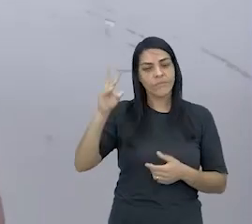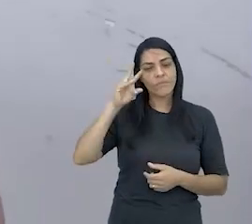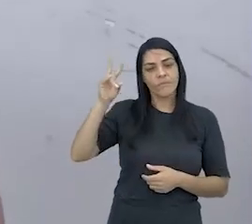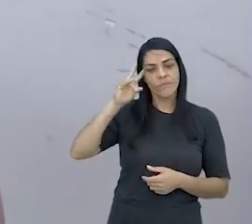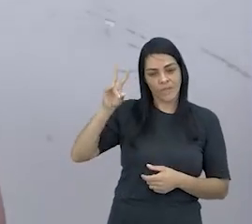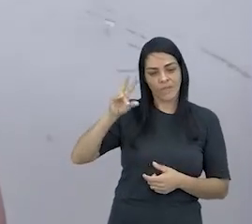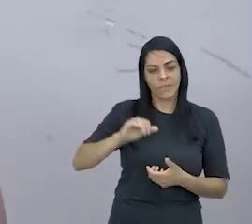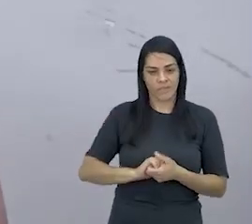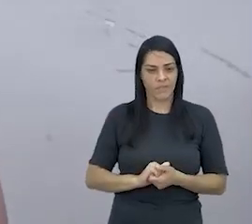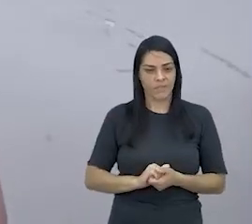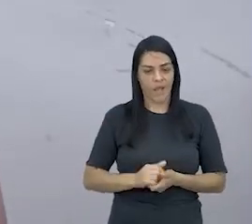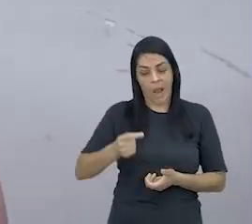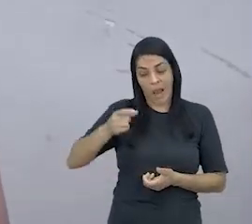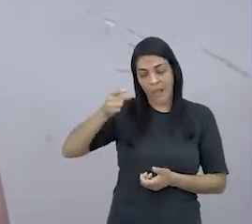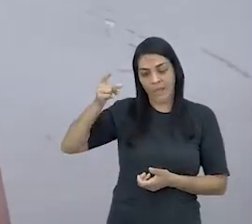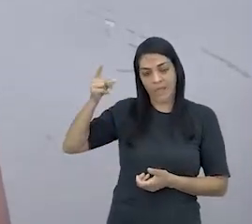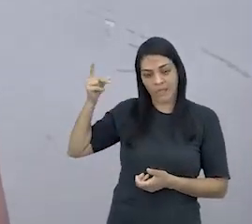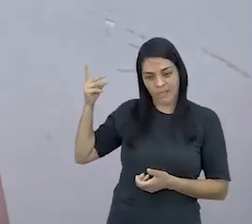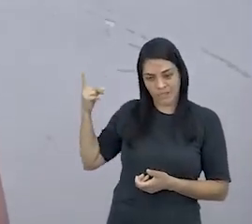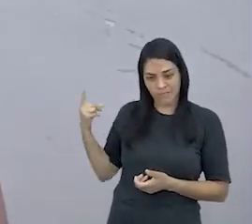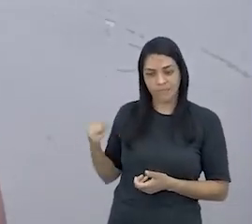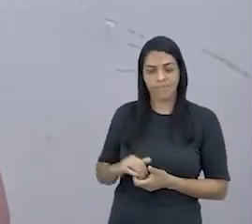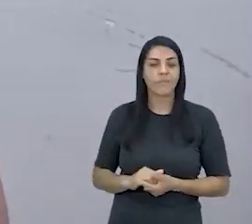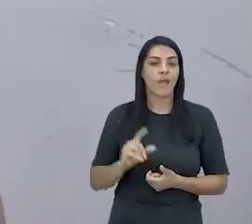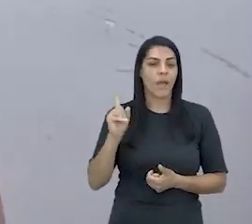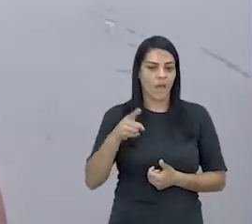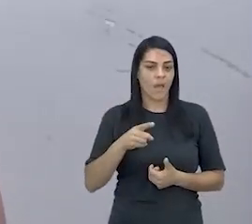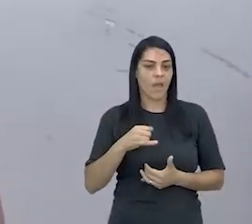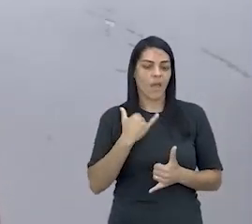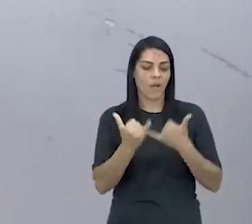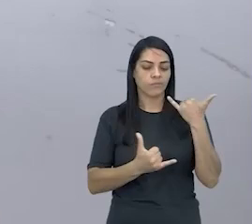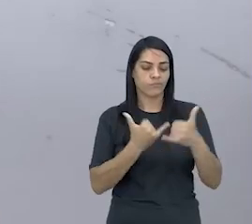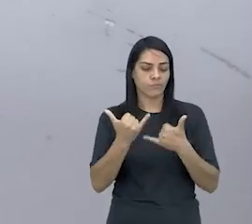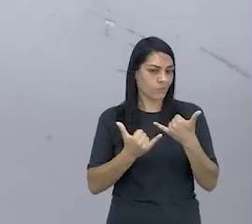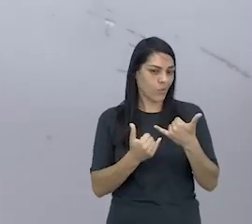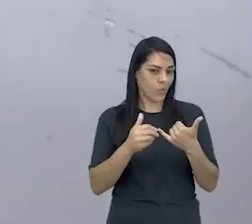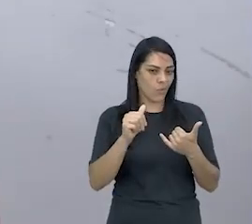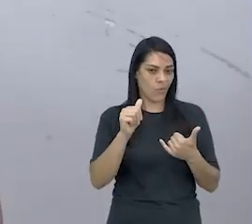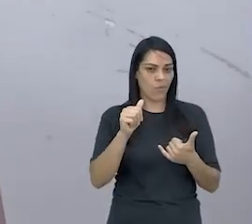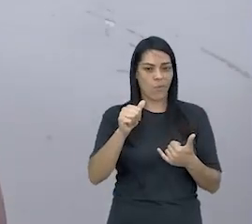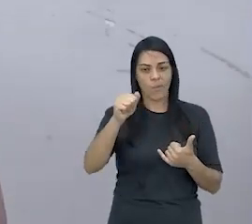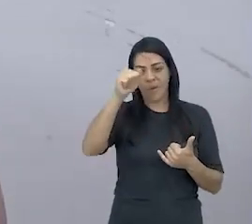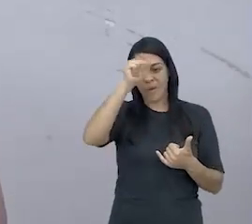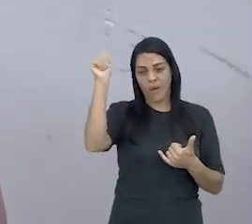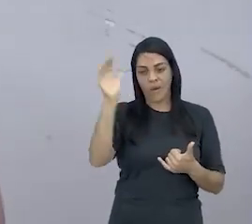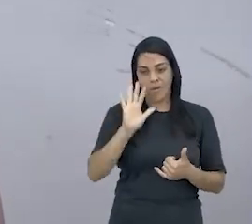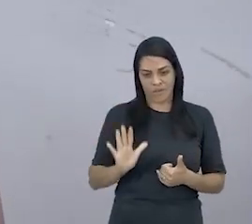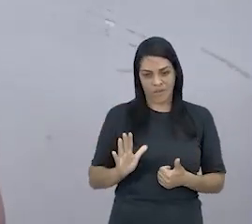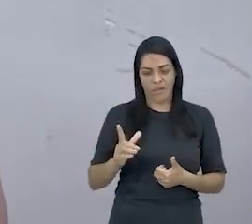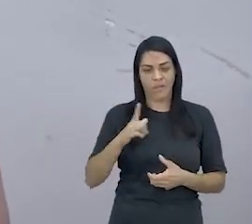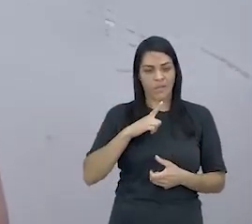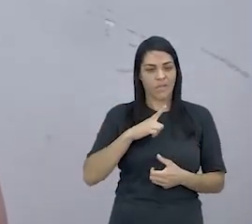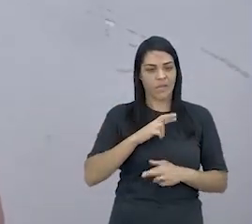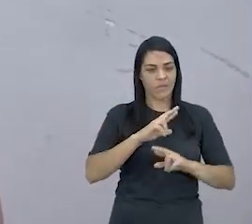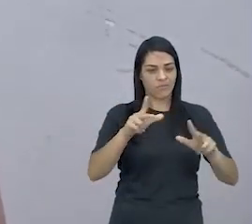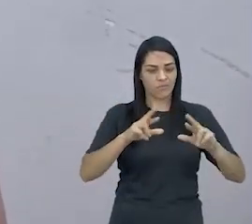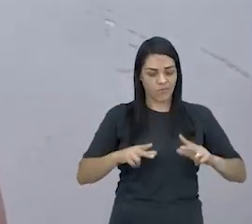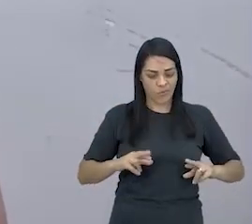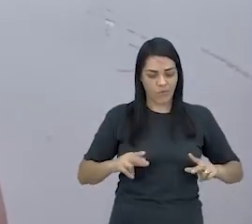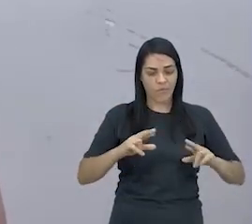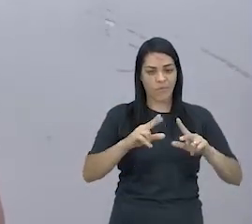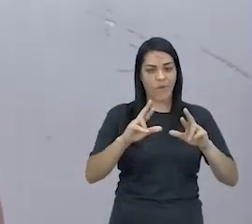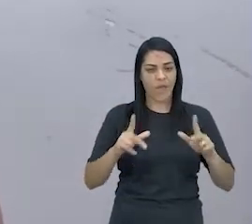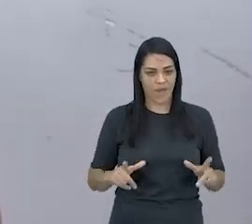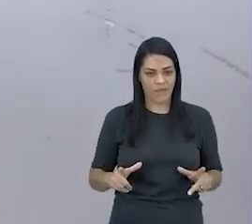histórica e muito antiga, né? É um jogo africano, de diversas partes, né,